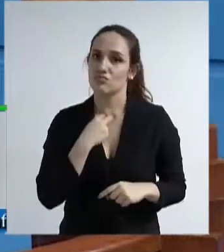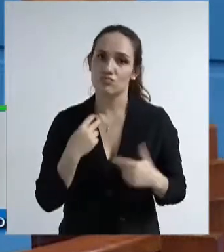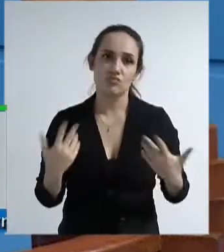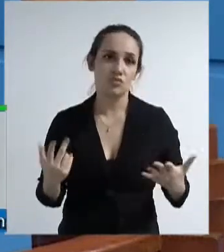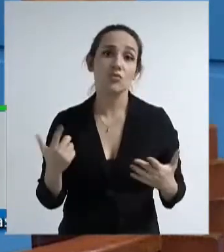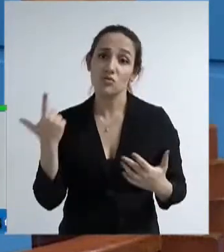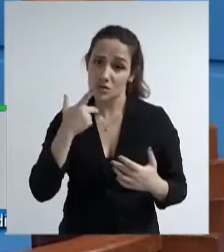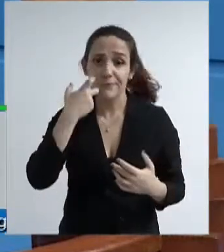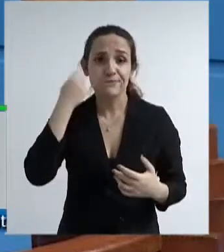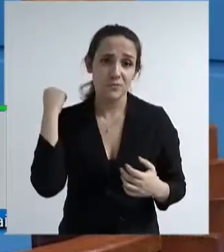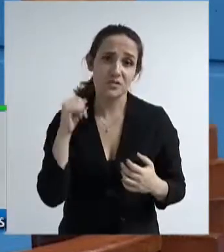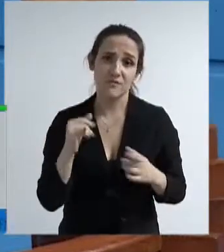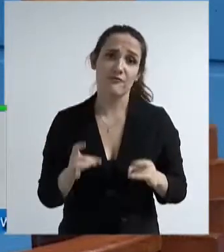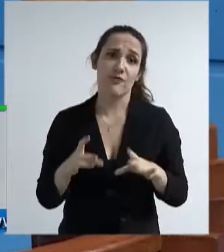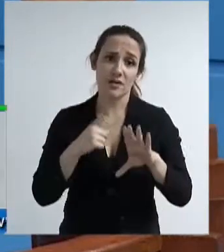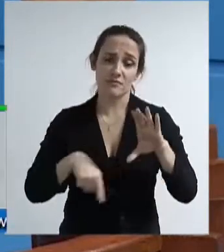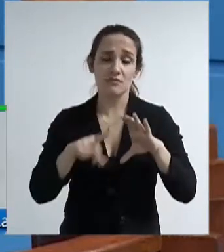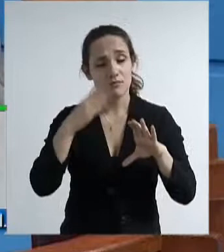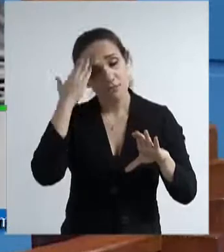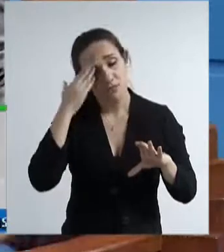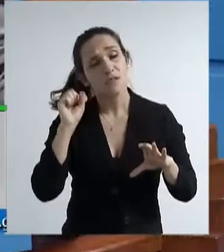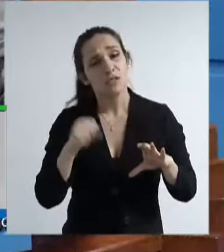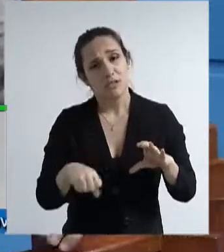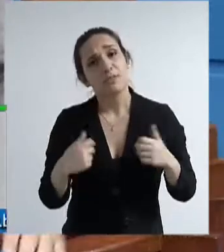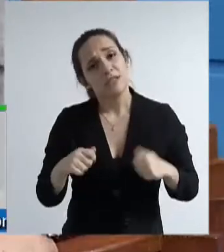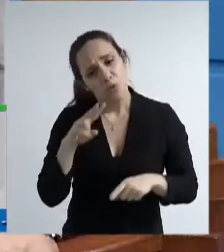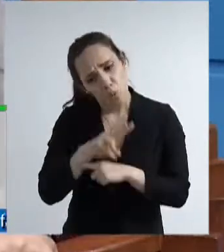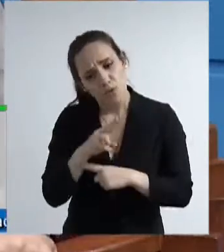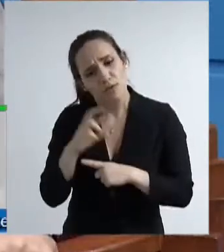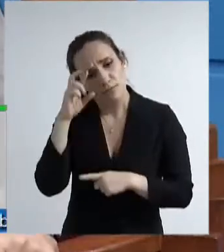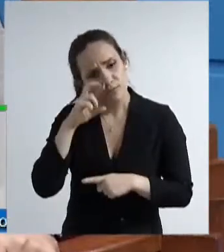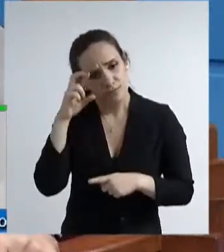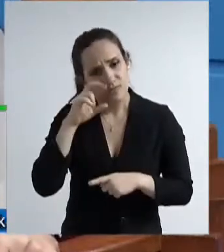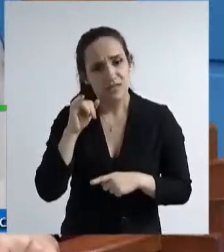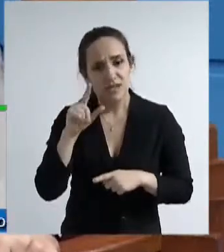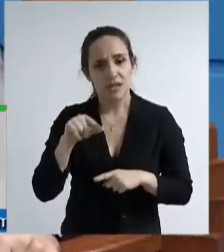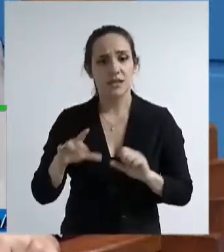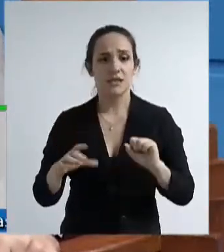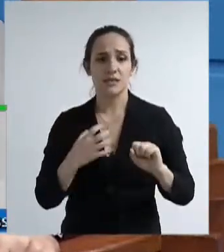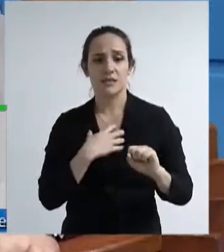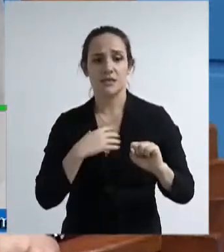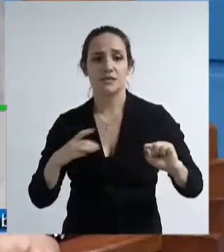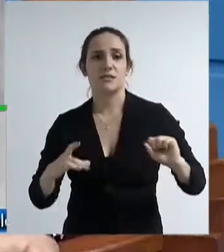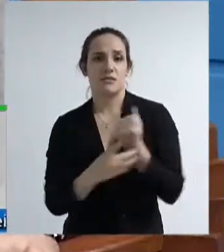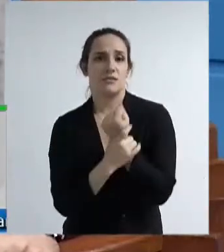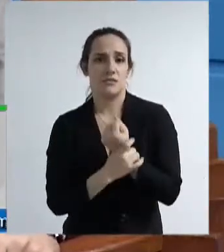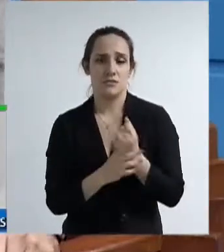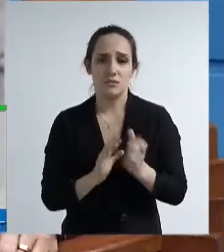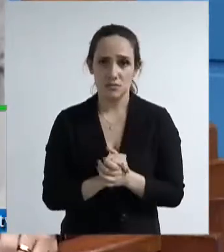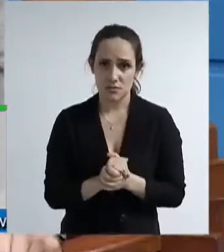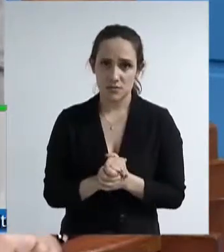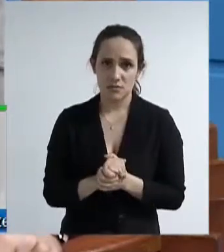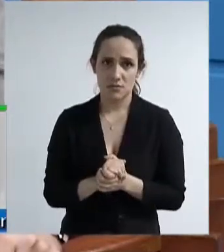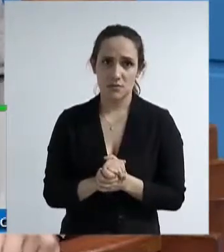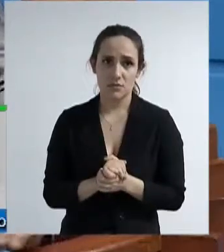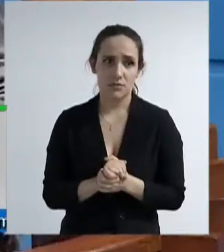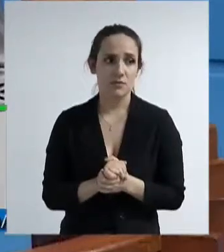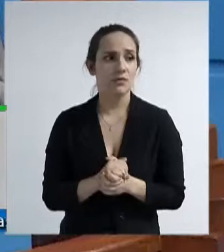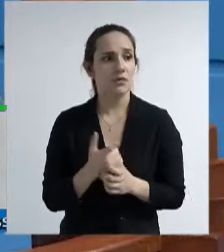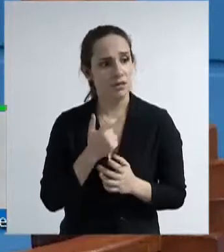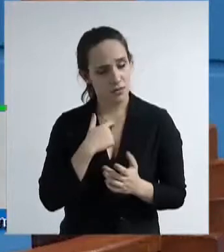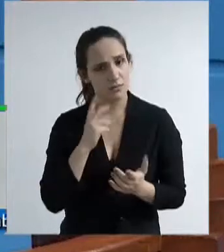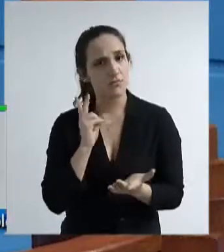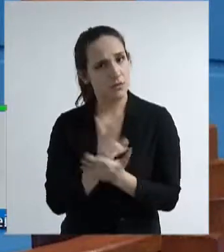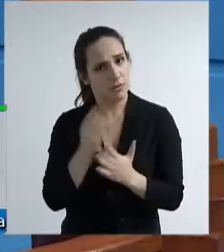a necessidade de regulação e fiscalização, principalmente quando o assunto é segurança. Friso aqui que sempre estarei ao lado da